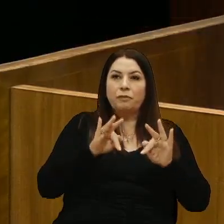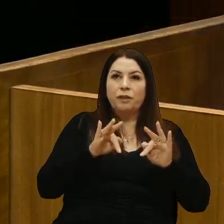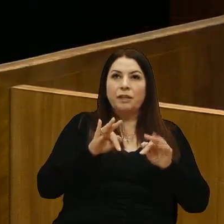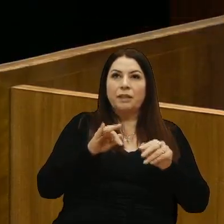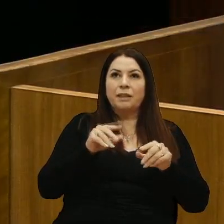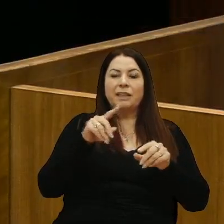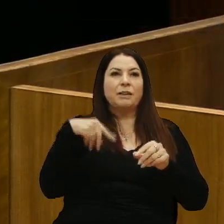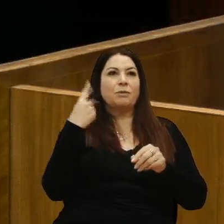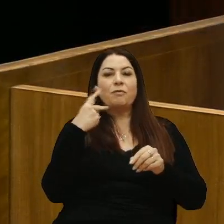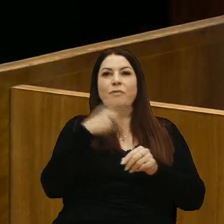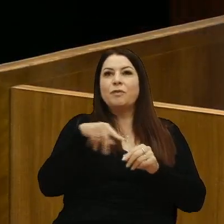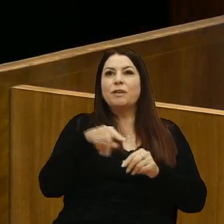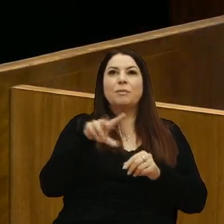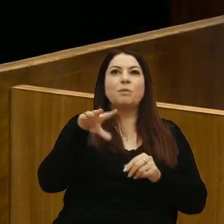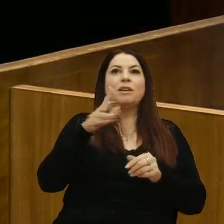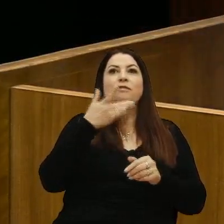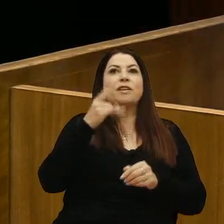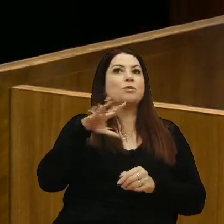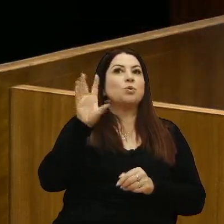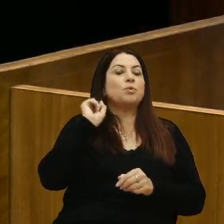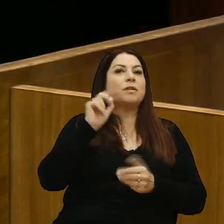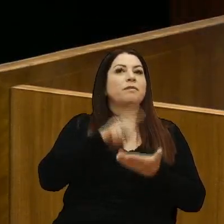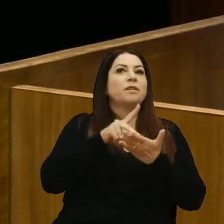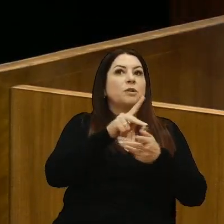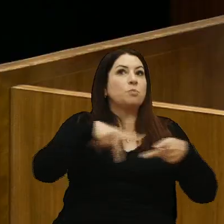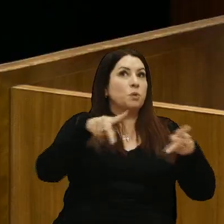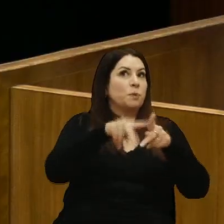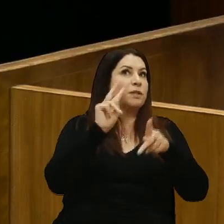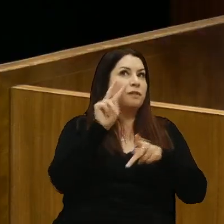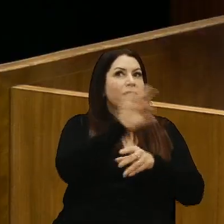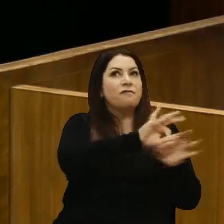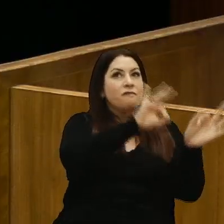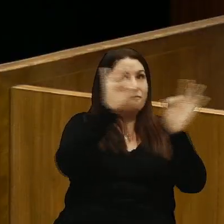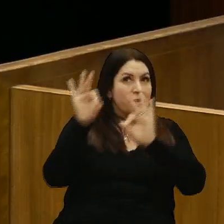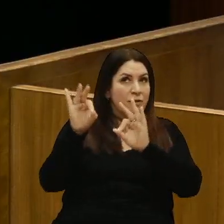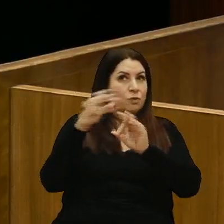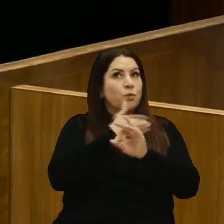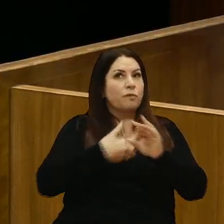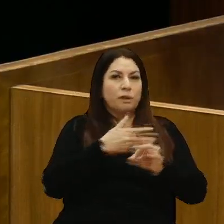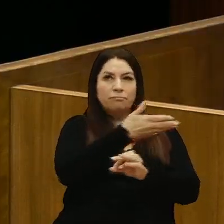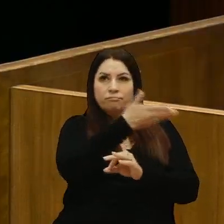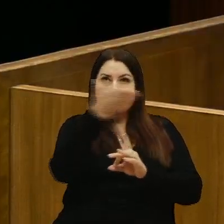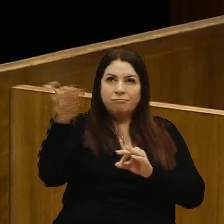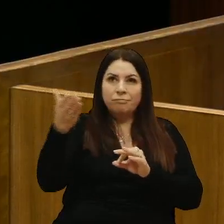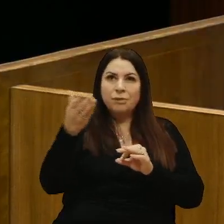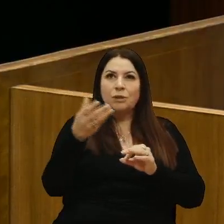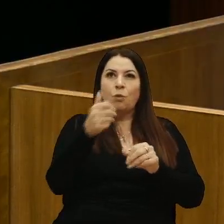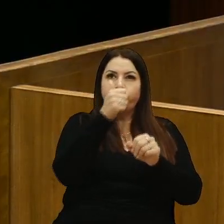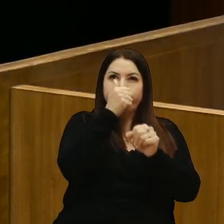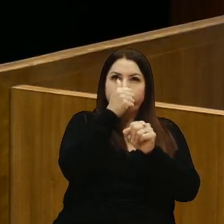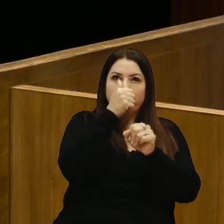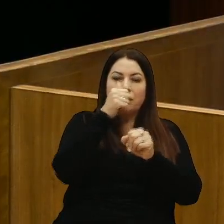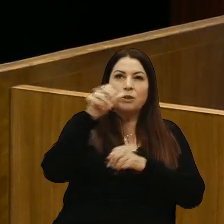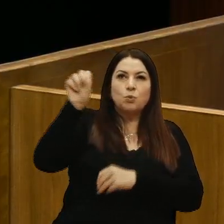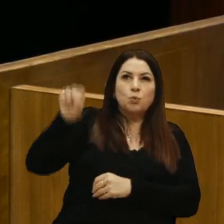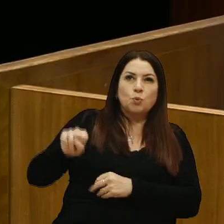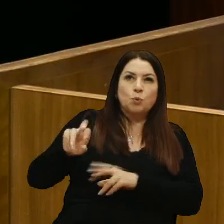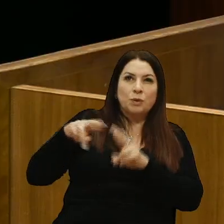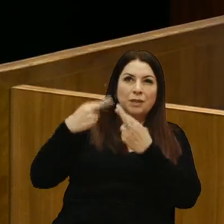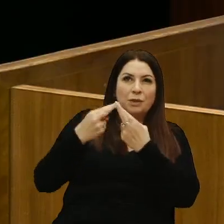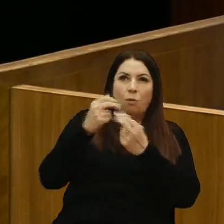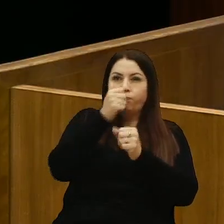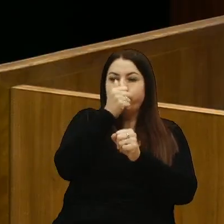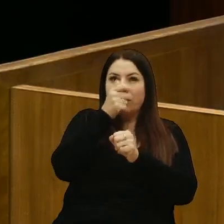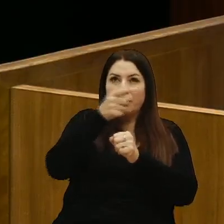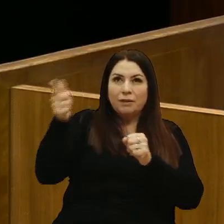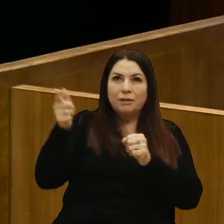mais fácil, né? Não escutar a verdade. Mas a população, a gente está vendo. O governo como está. Hoje lotado, região sul, a reunião